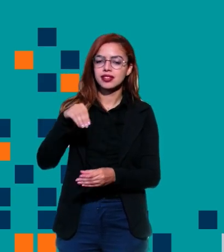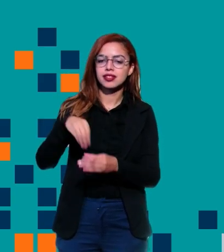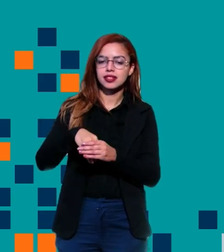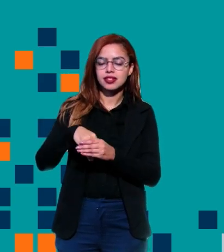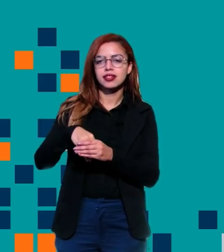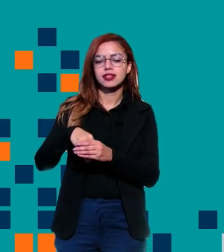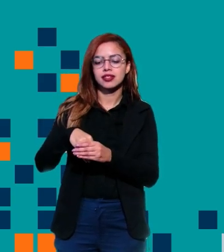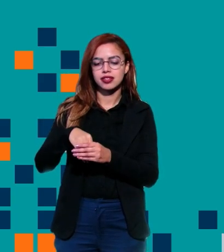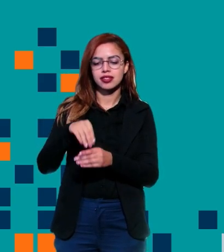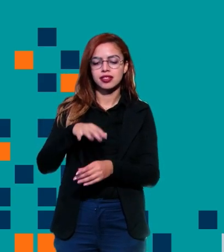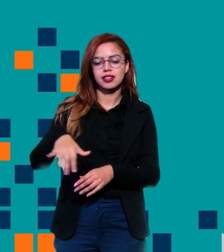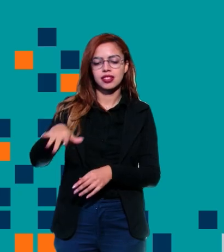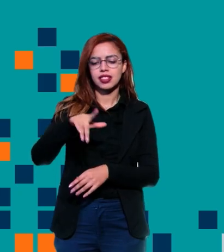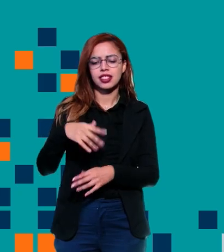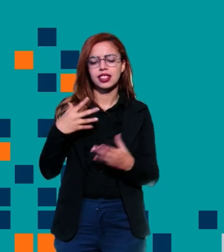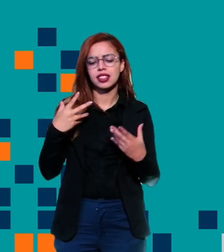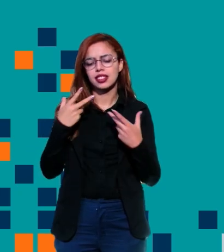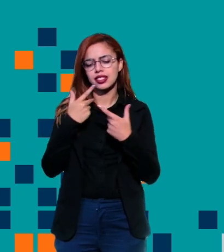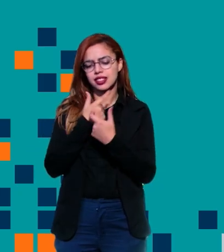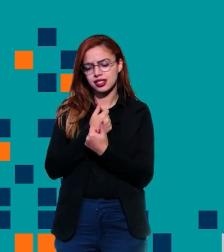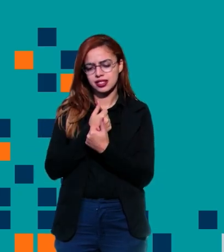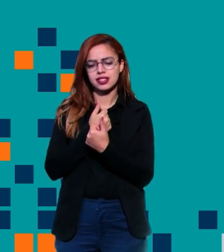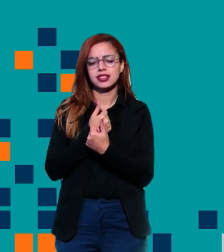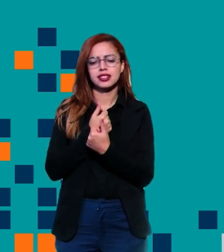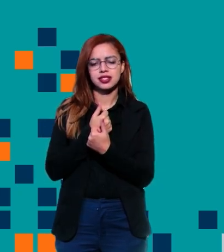cobertura, porque é lindo, né, quem passa ali pela